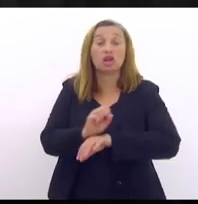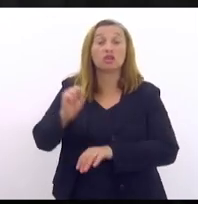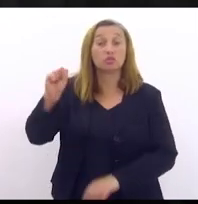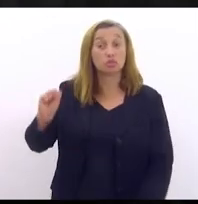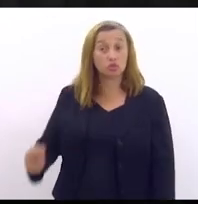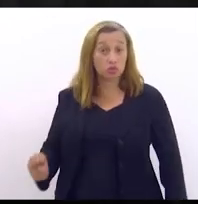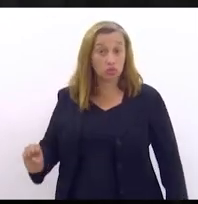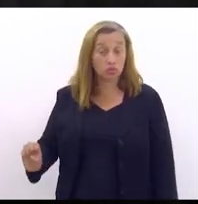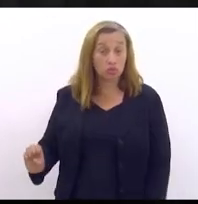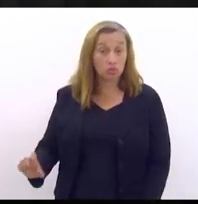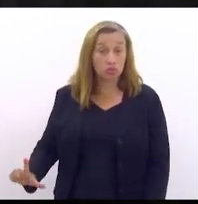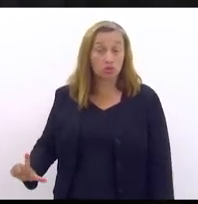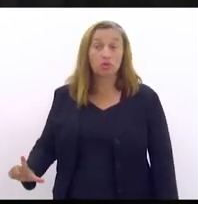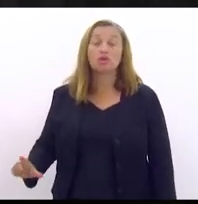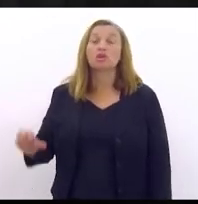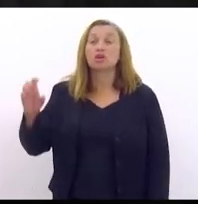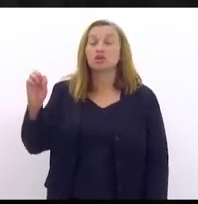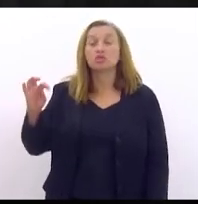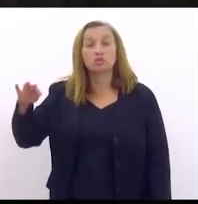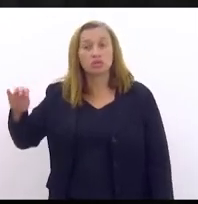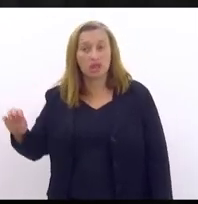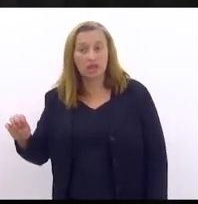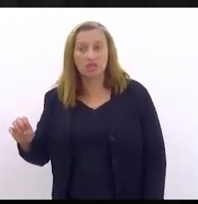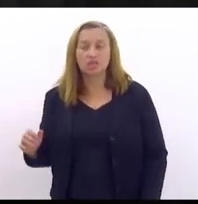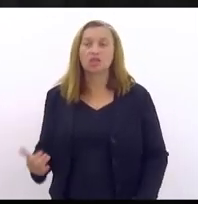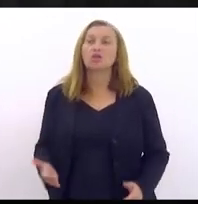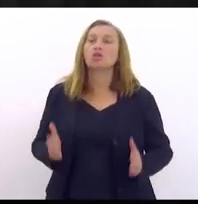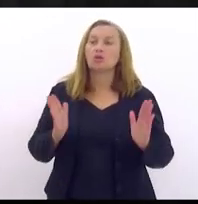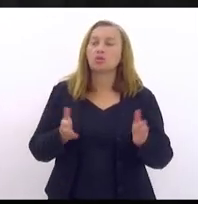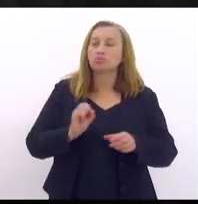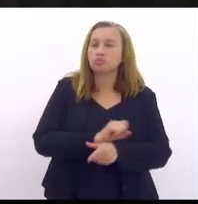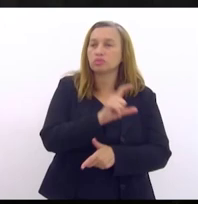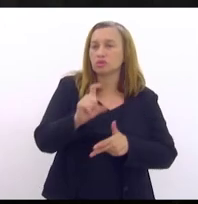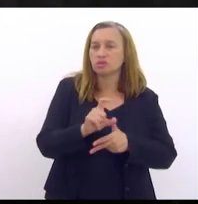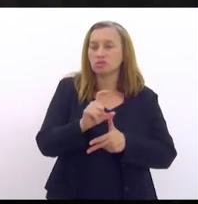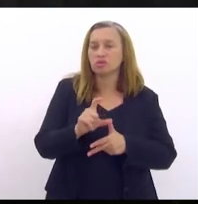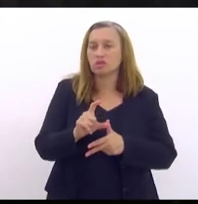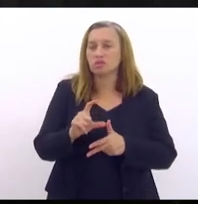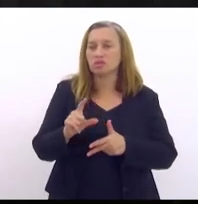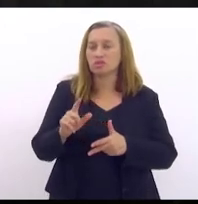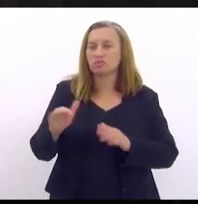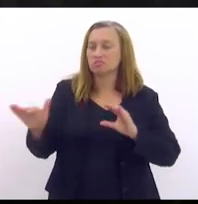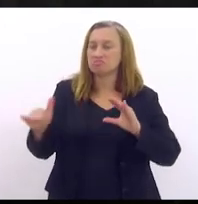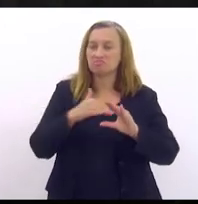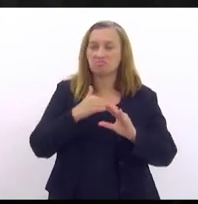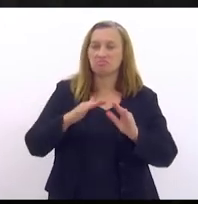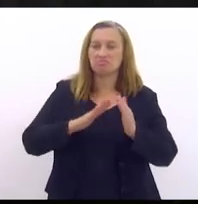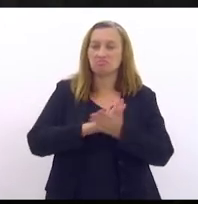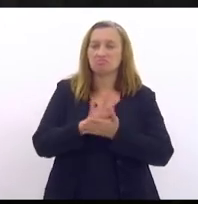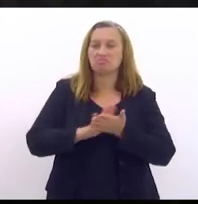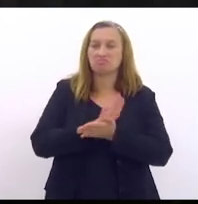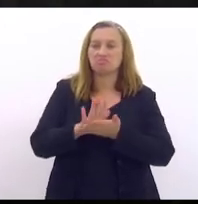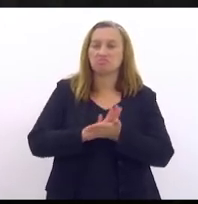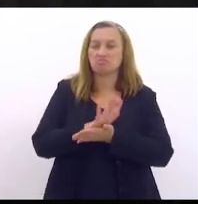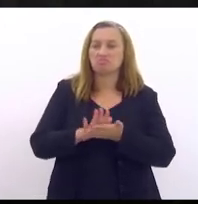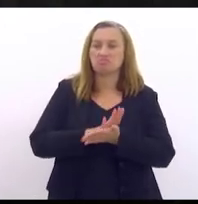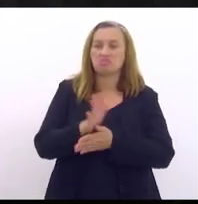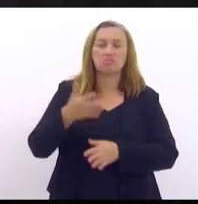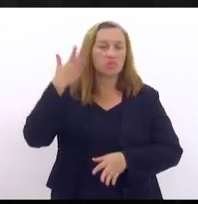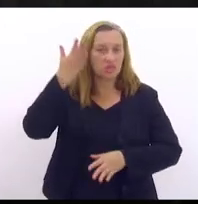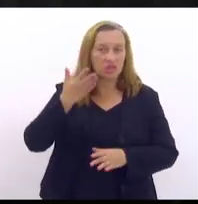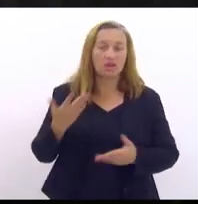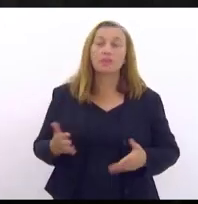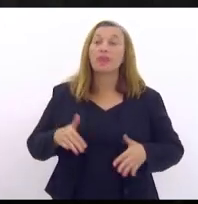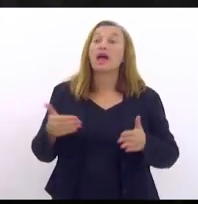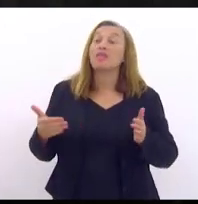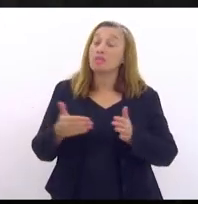Sul-Sudeste. E o Poder Executivo, até hoje, não tinha mandado mensagem para essa casa. Até que